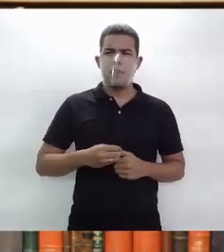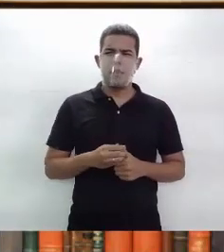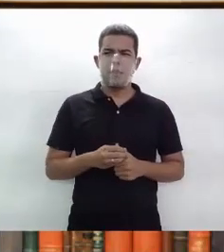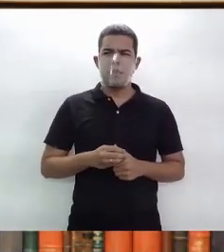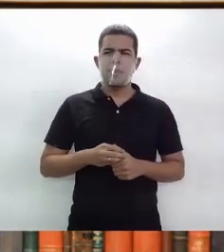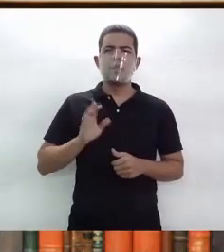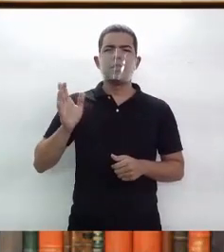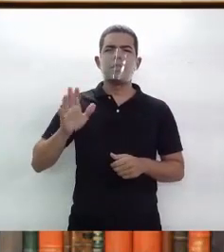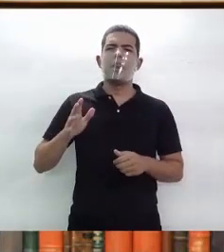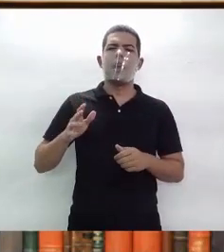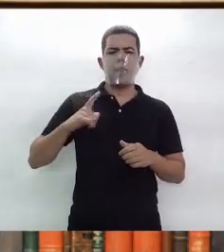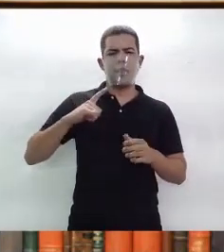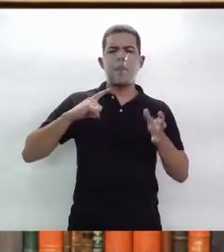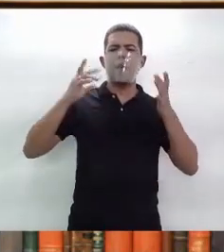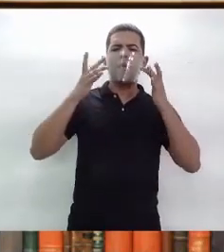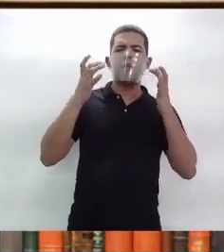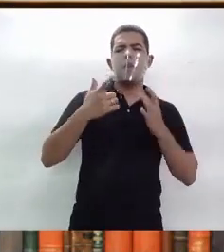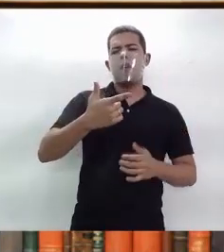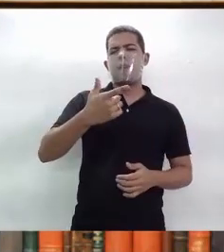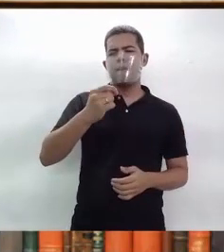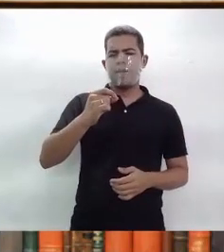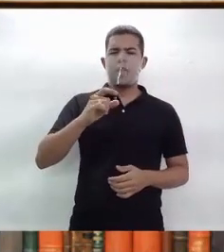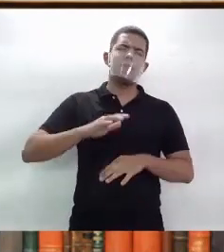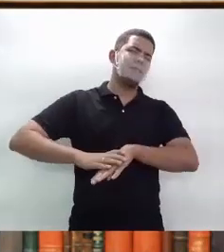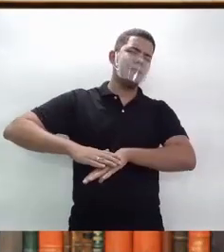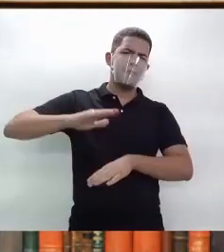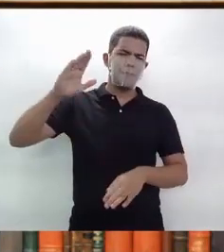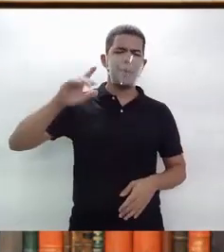de 20 apresentações de instituição